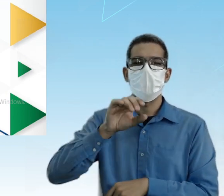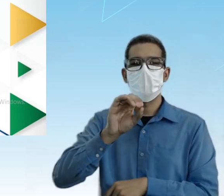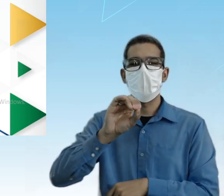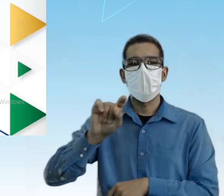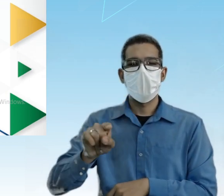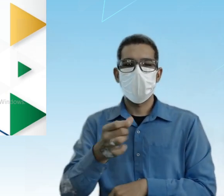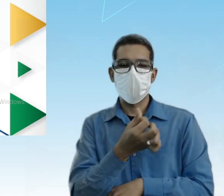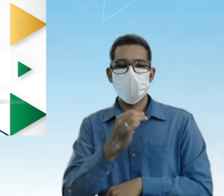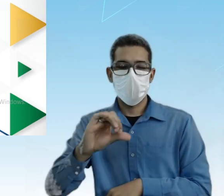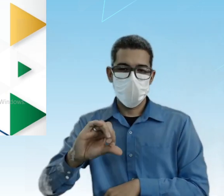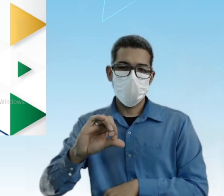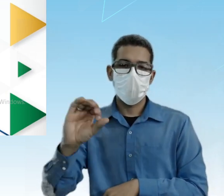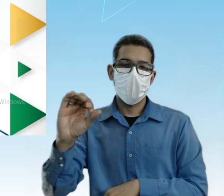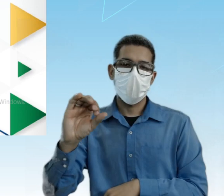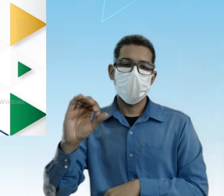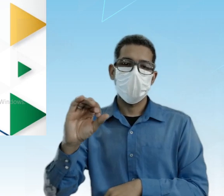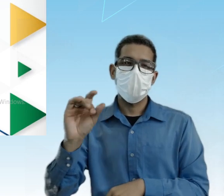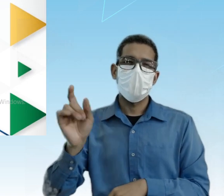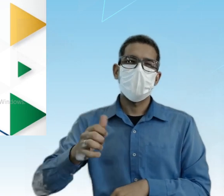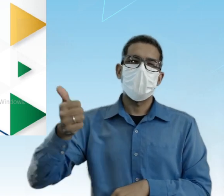0,699, ocupando a